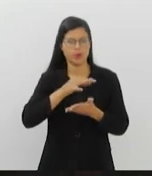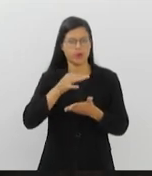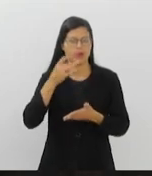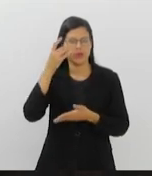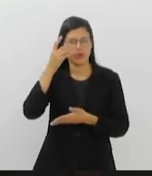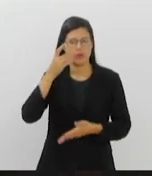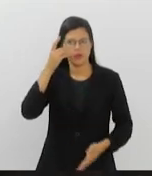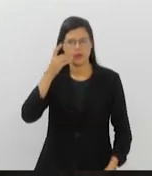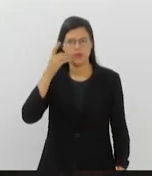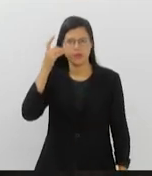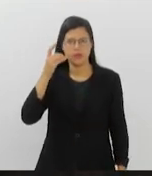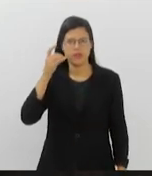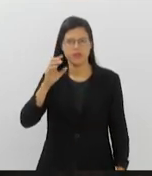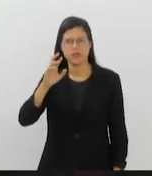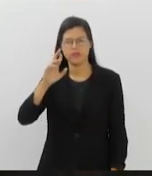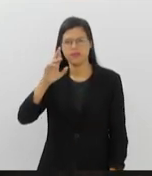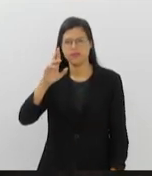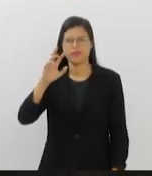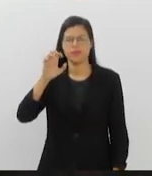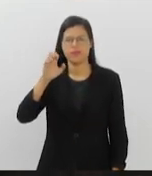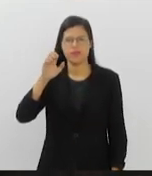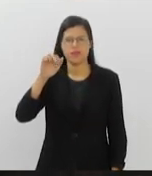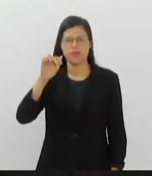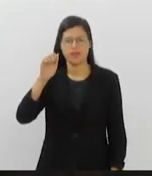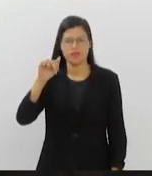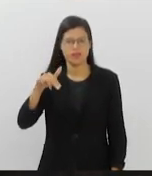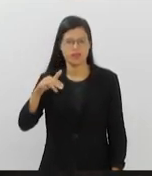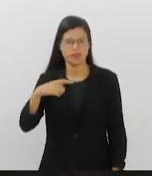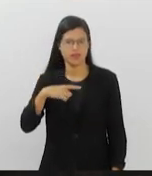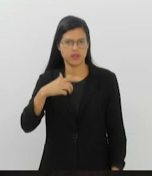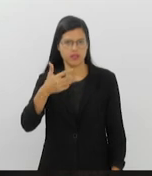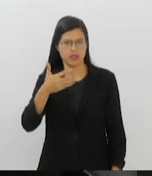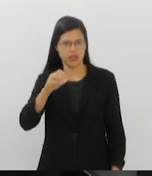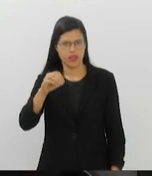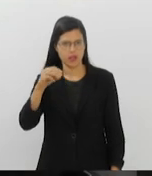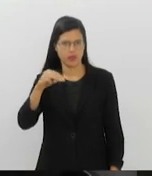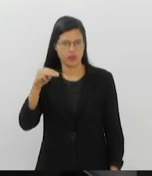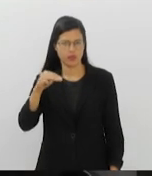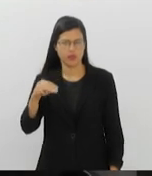Deputado ren Jordi que dispõe de 10 minutos